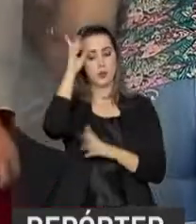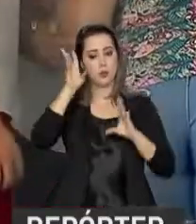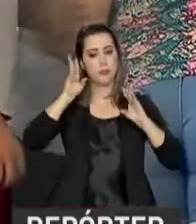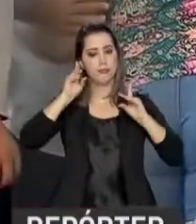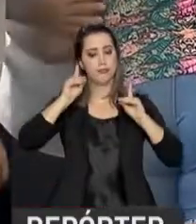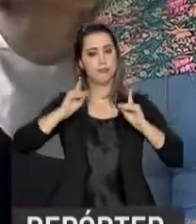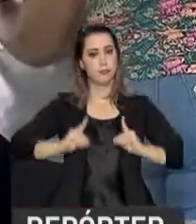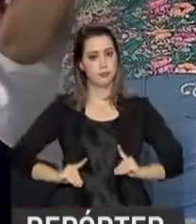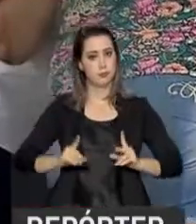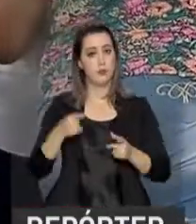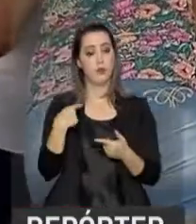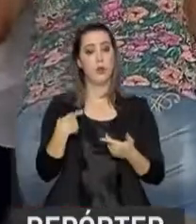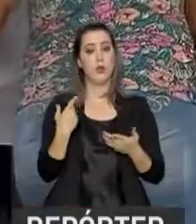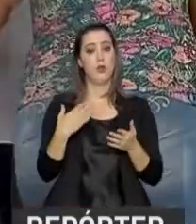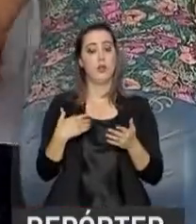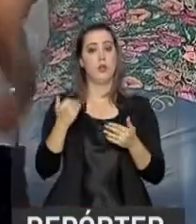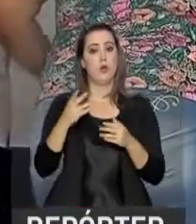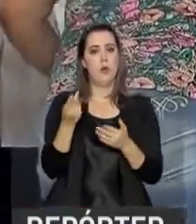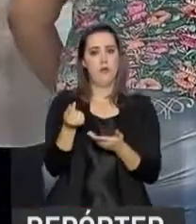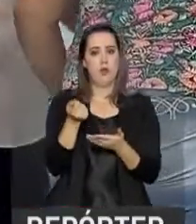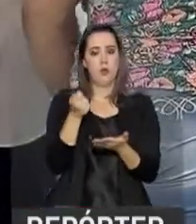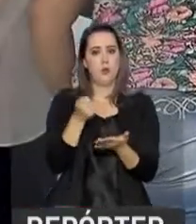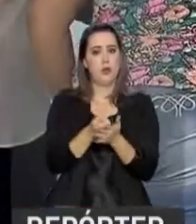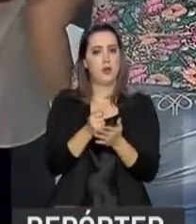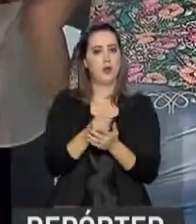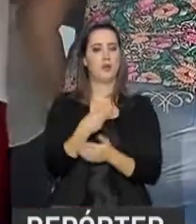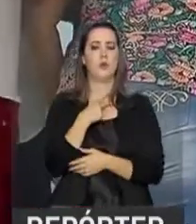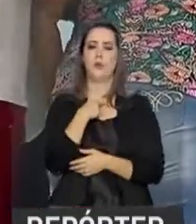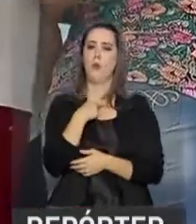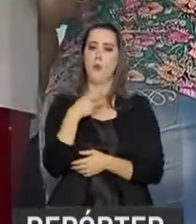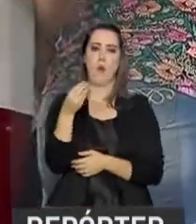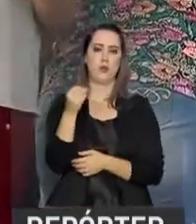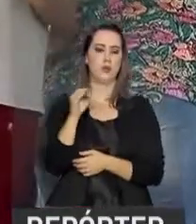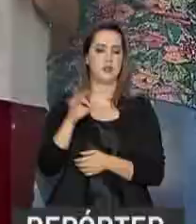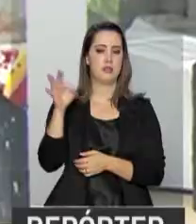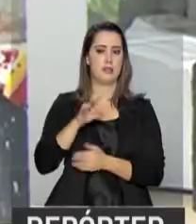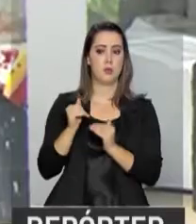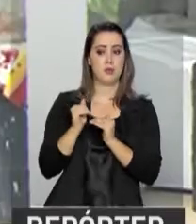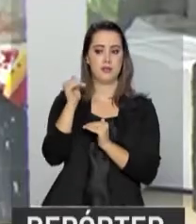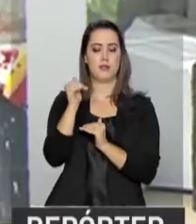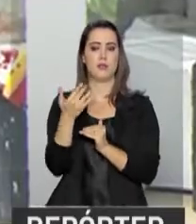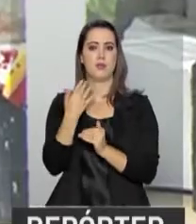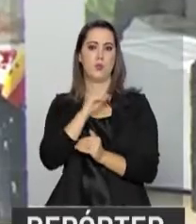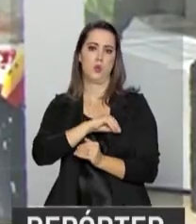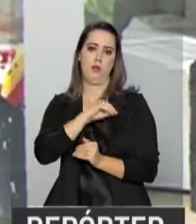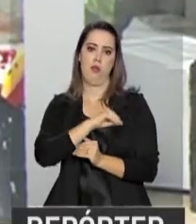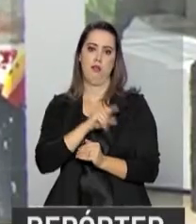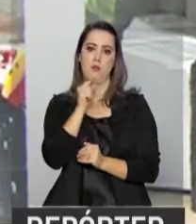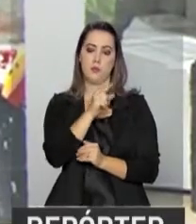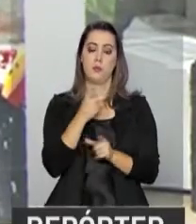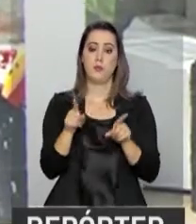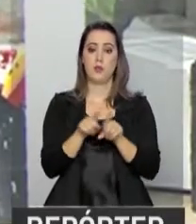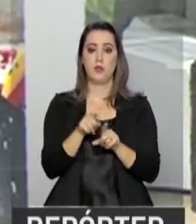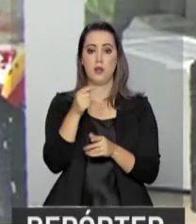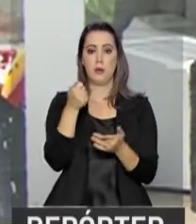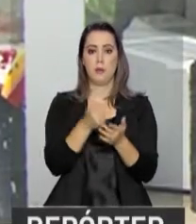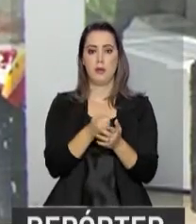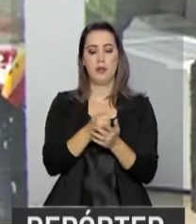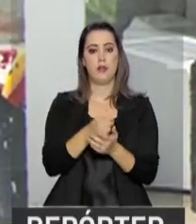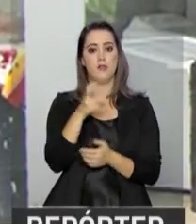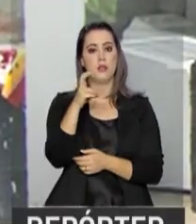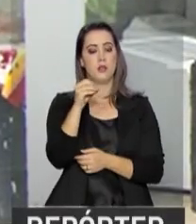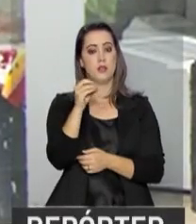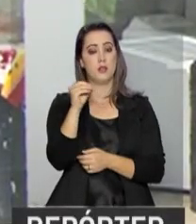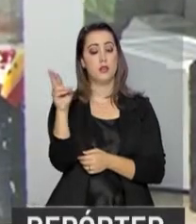deficiência. A prestação não pode ser maior que 30% da renda familiar mensal. No caso de Ana Cláudia, que pagava